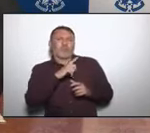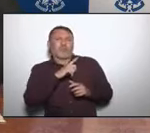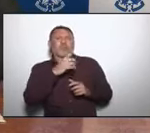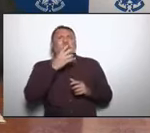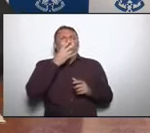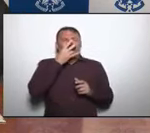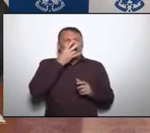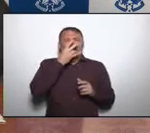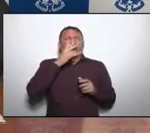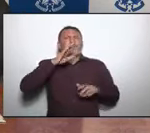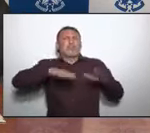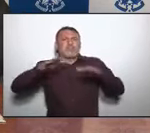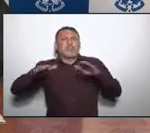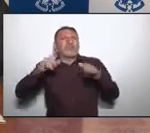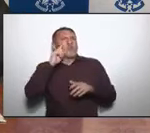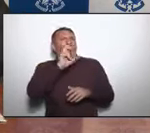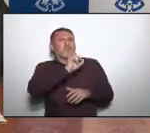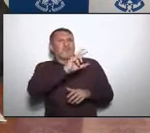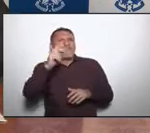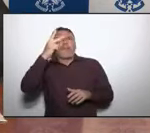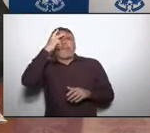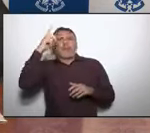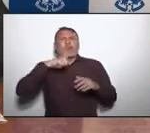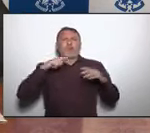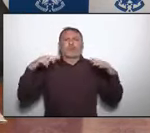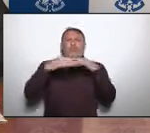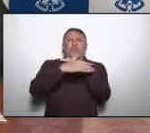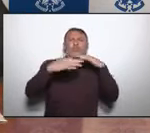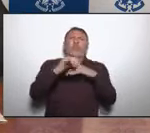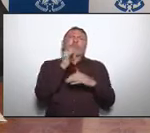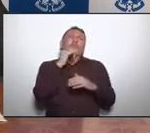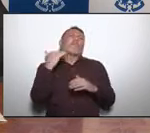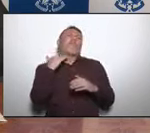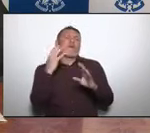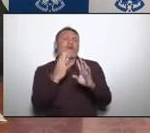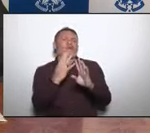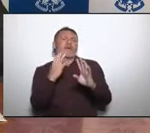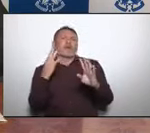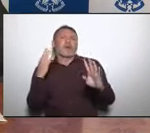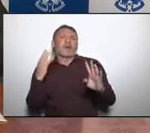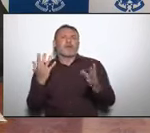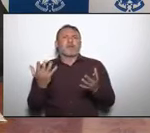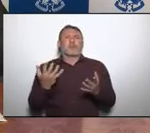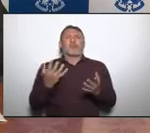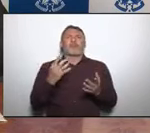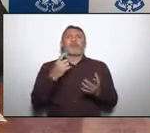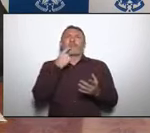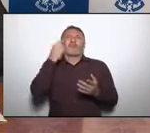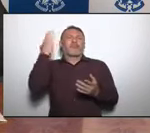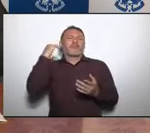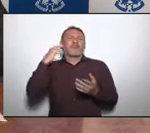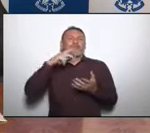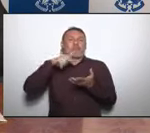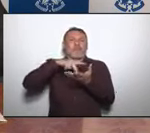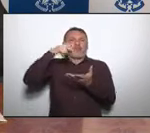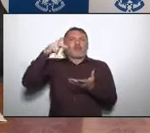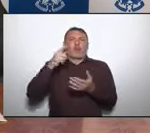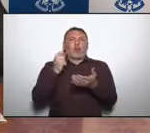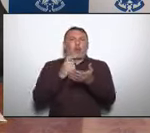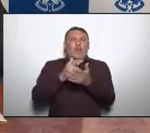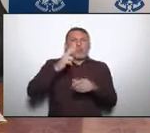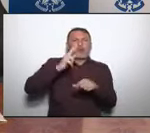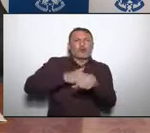quantas pessoas que estão circulando, se aglomerando na fila de banco, no final de semana para comprar ovos de Páscoa, enfim. A pergunta, governador, é: como